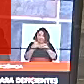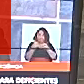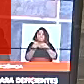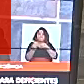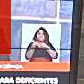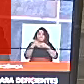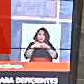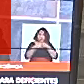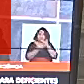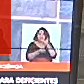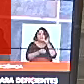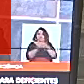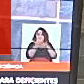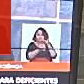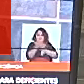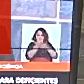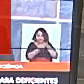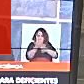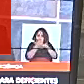dessas carteirinhas pelo Sindipasse,